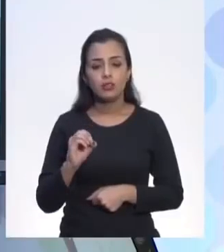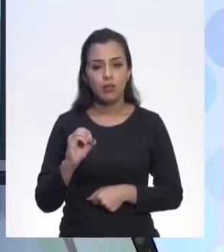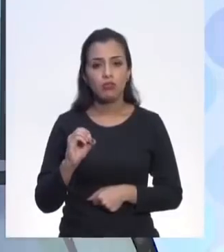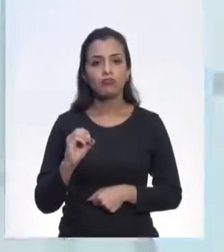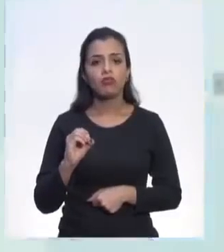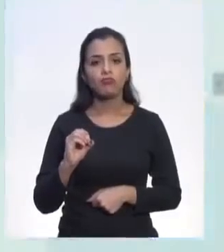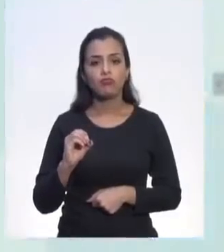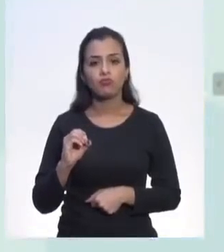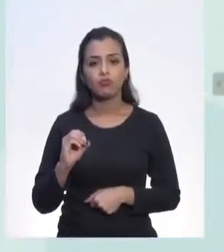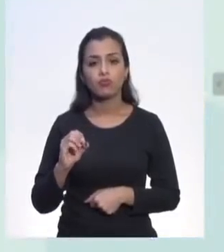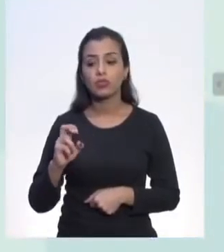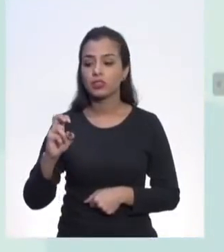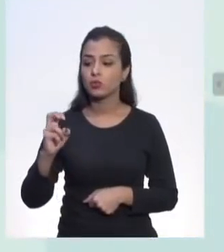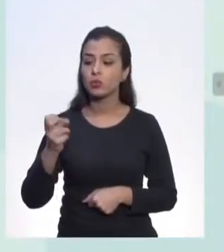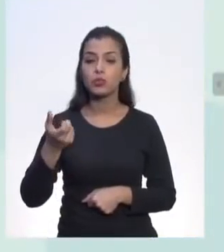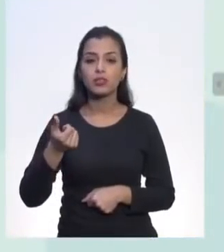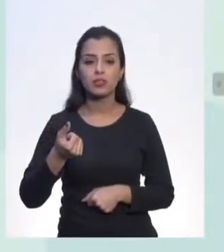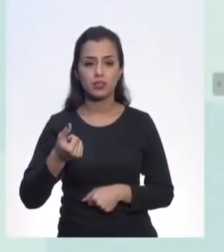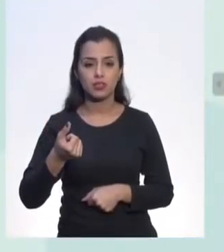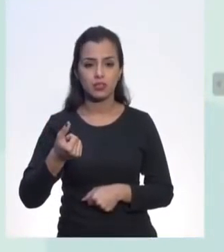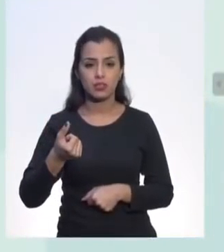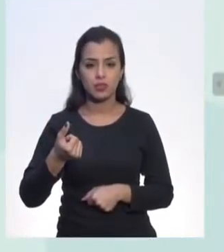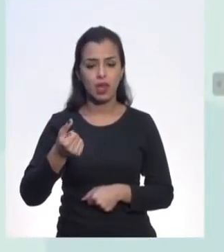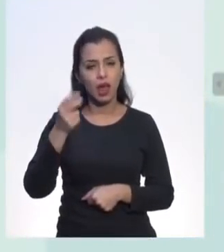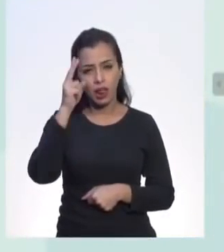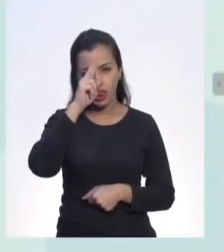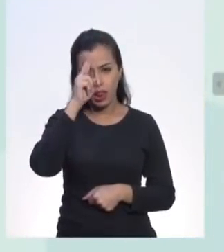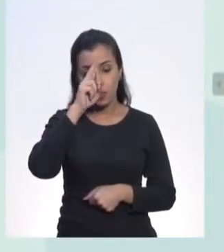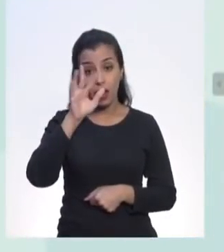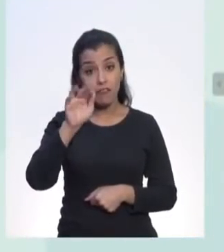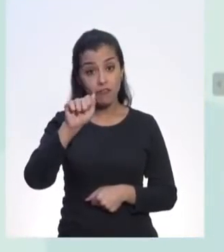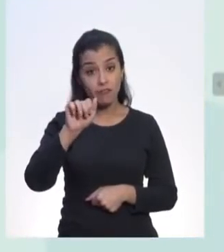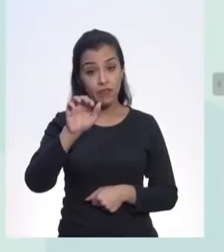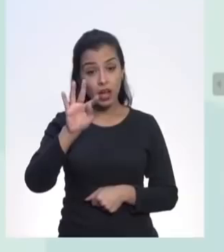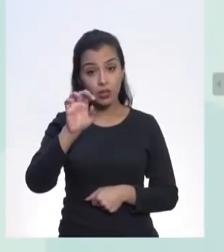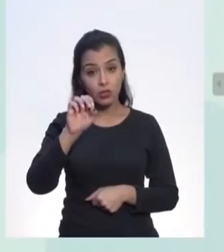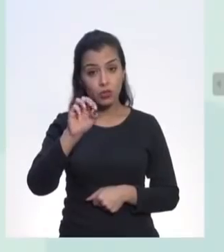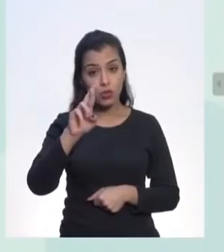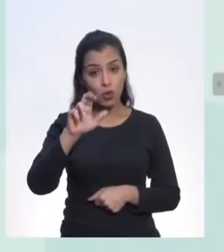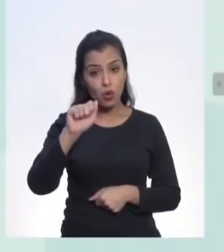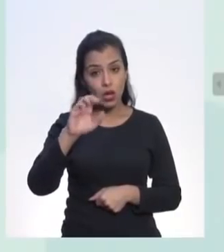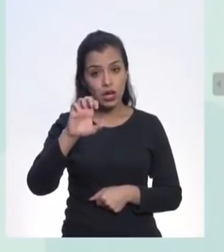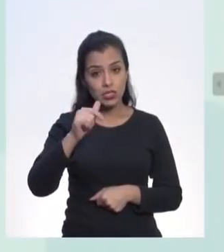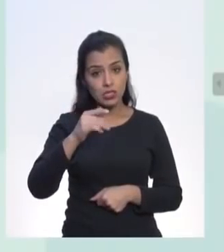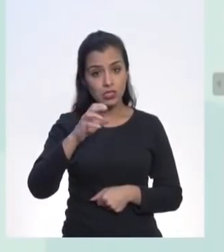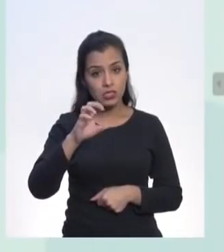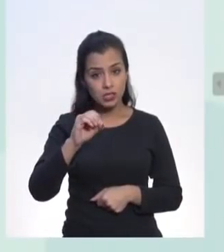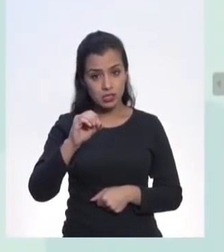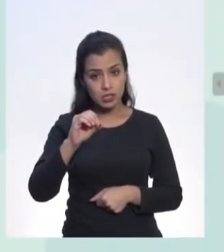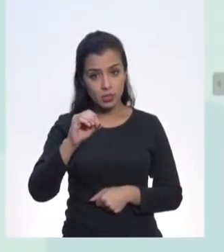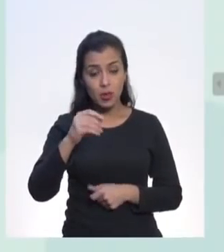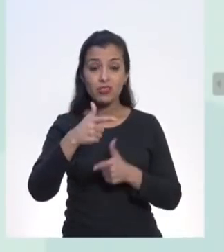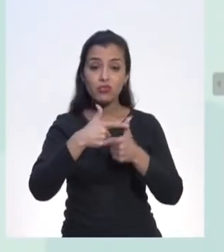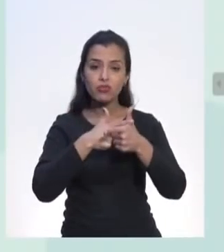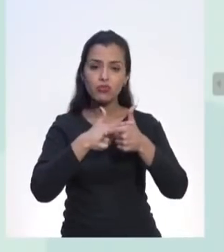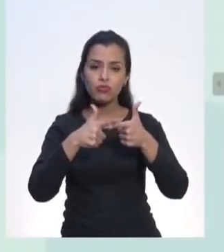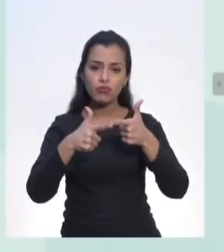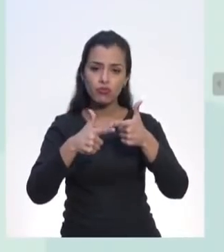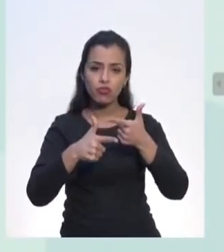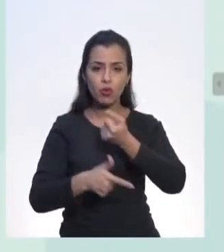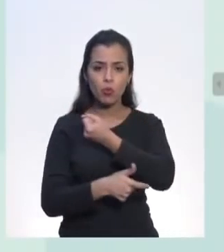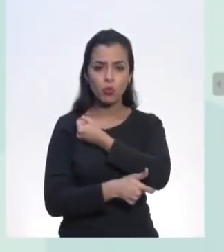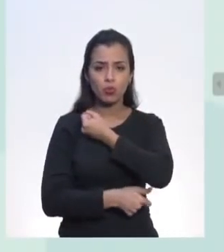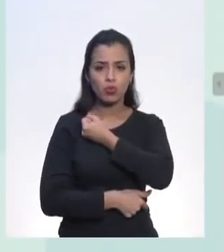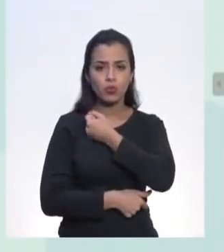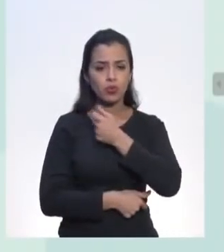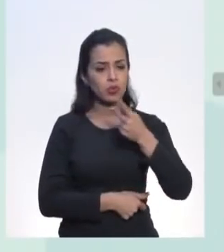número 56. Lembra o que é fatorar? É dividir pelos números primos. Gente,